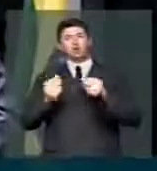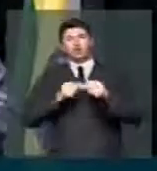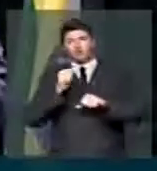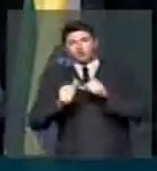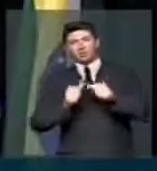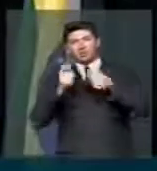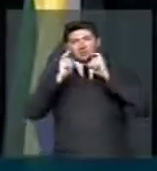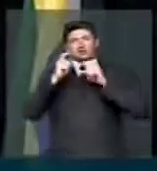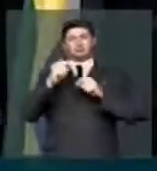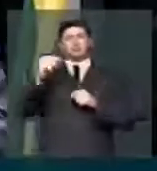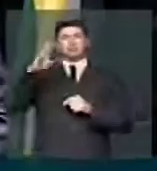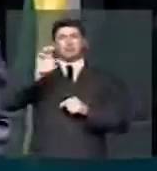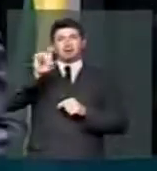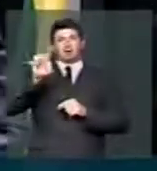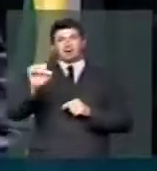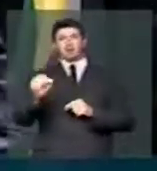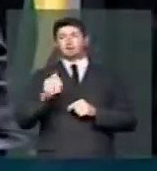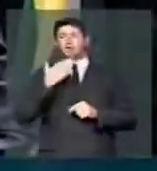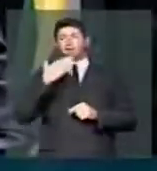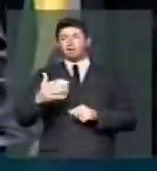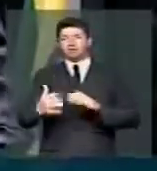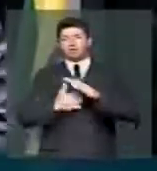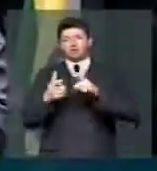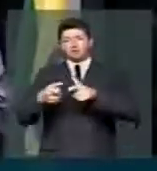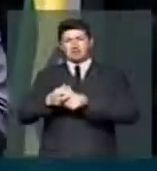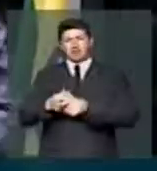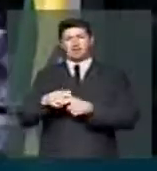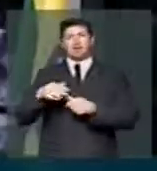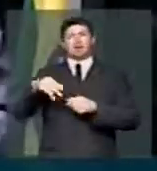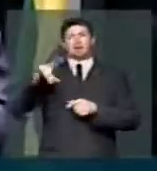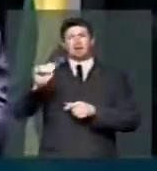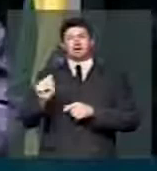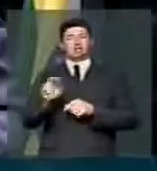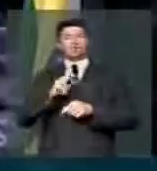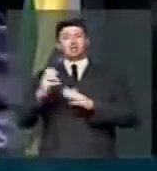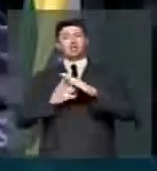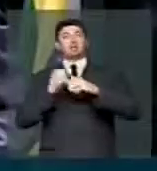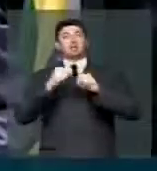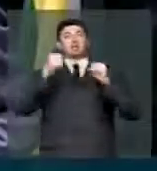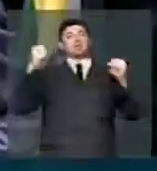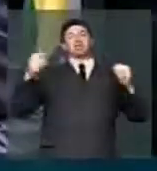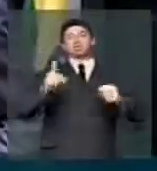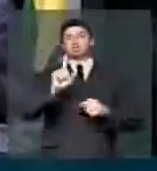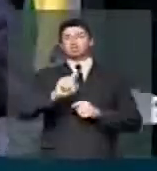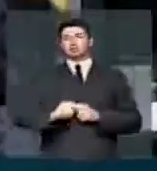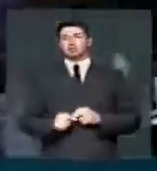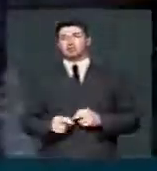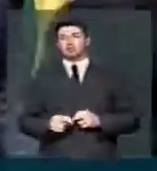BNDES, priorizar o BNDES para pequena e para microempresa, e não para as grandes corporações como